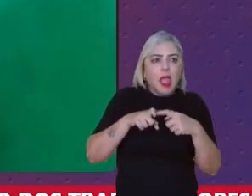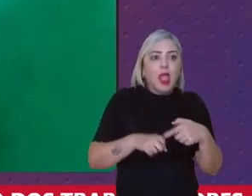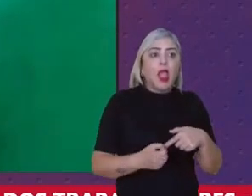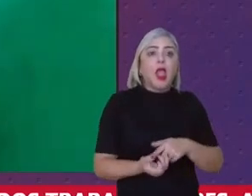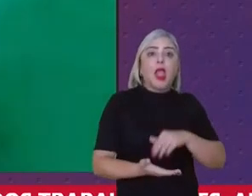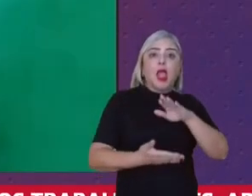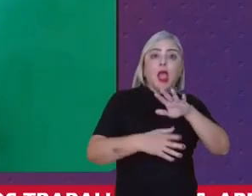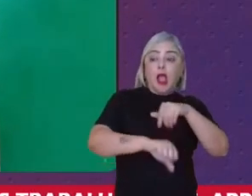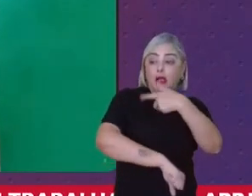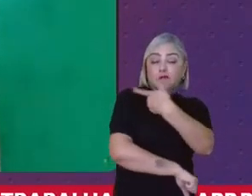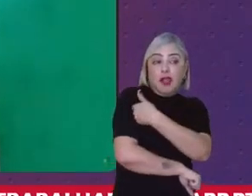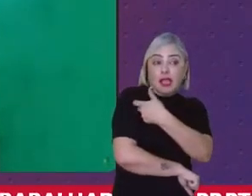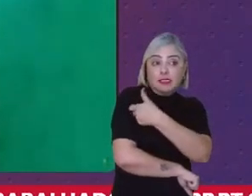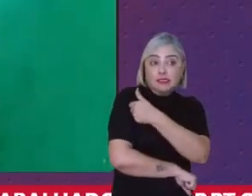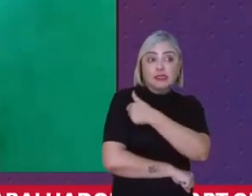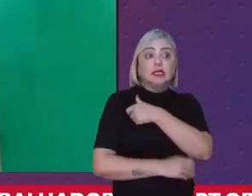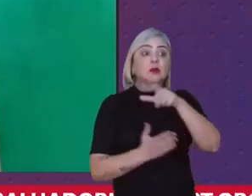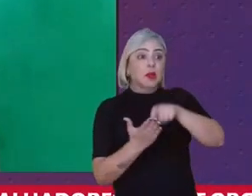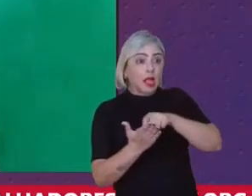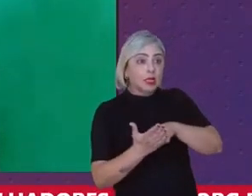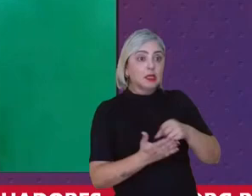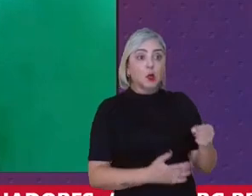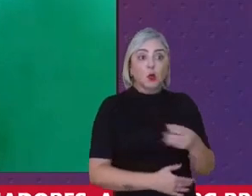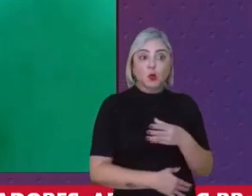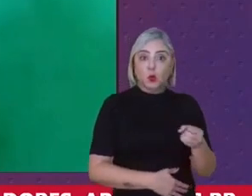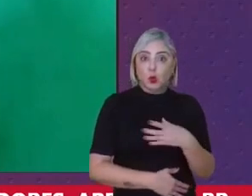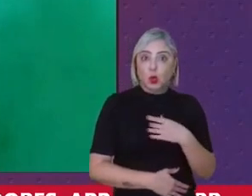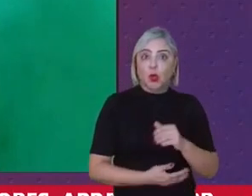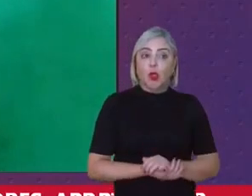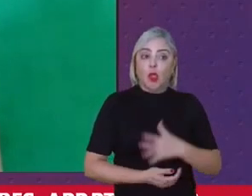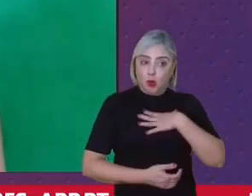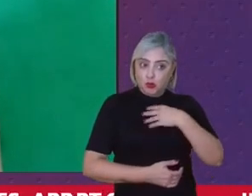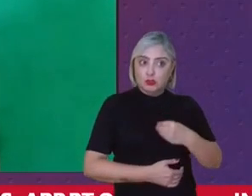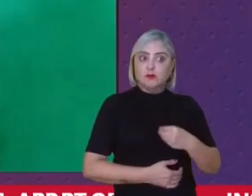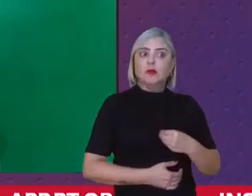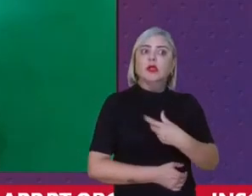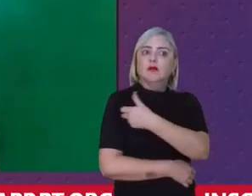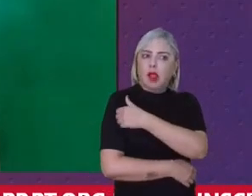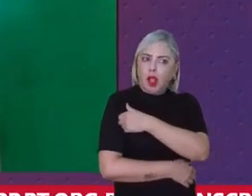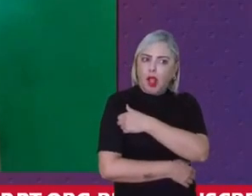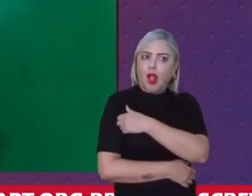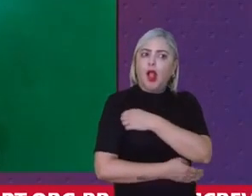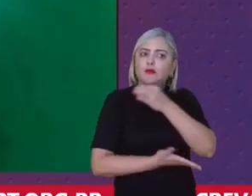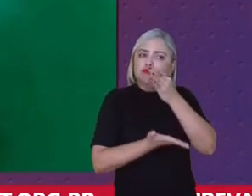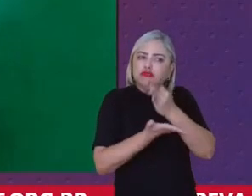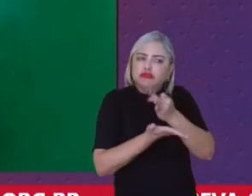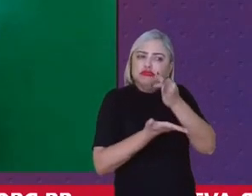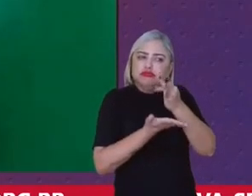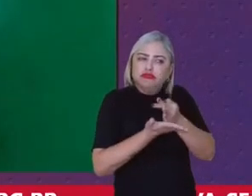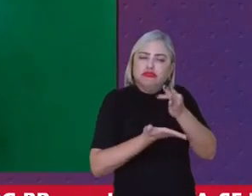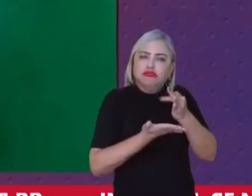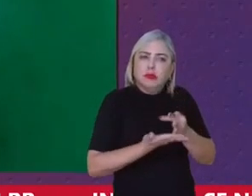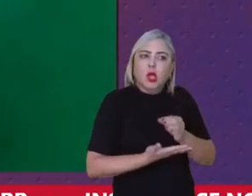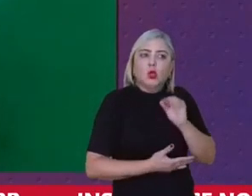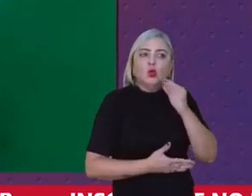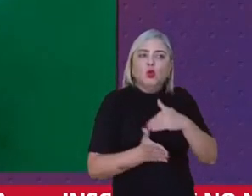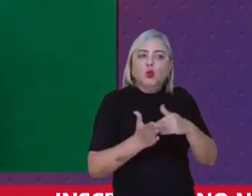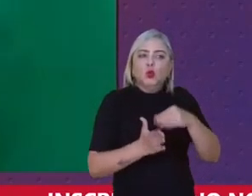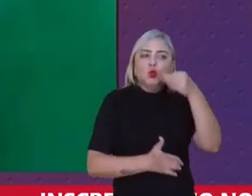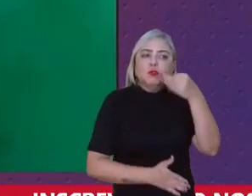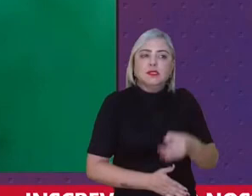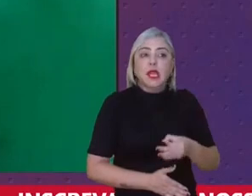vacina atualizada até hoje, é atualizado. Eles tomam a vacina tudo em dia, nunca atrasou por causa do Bolsa Família,